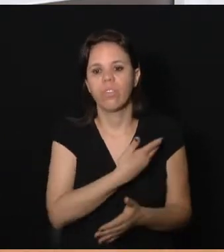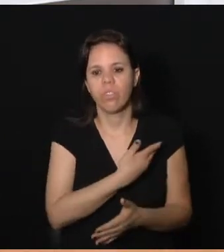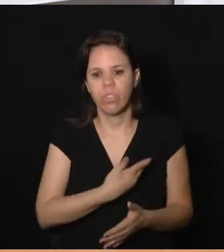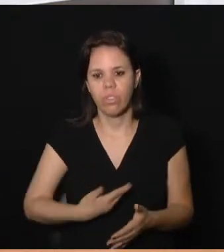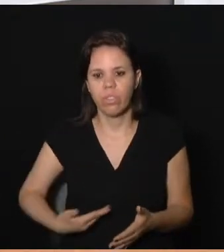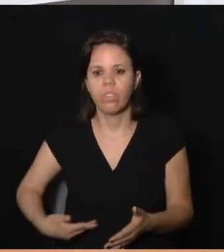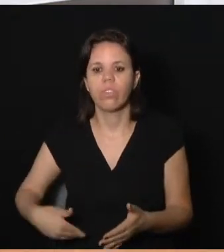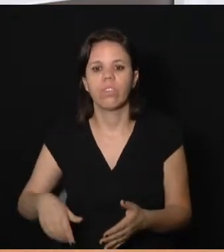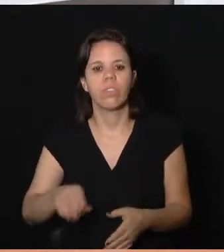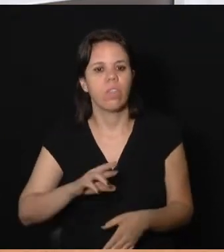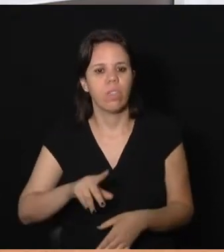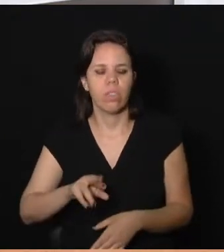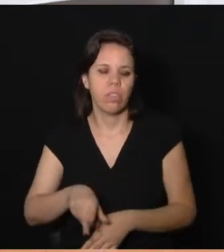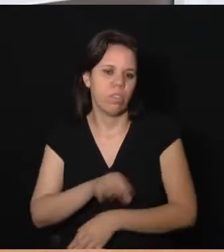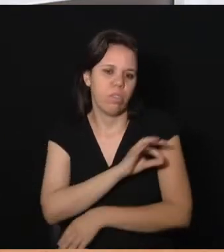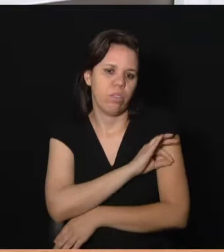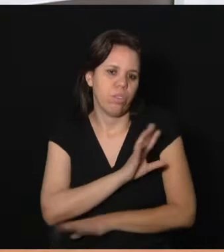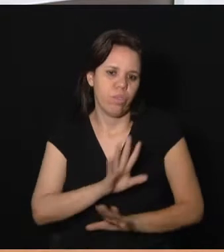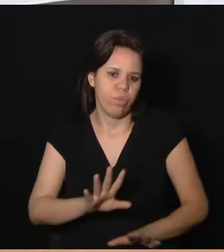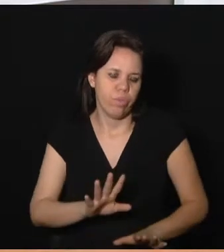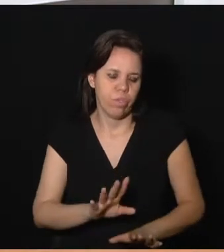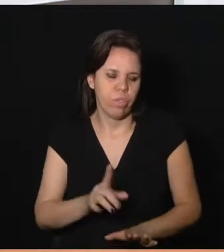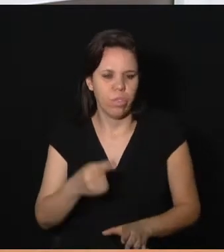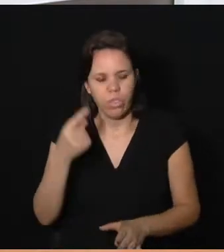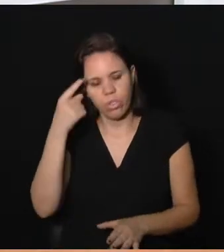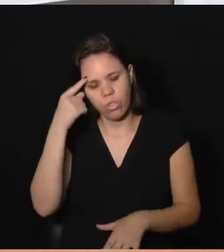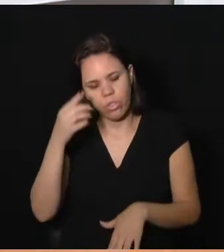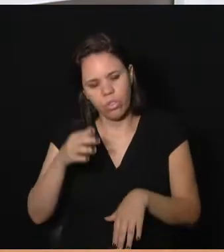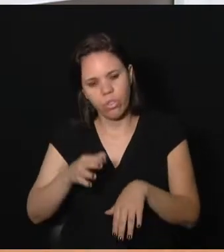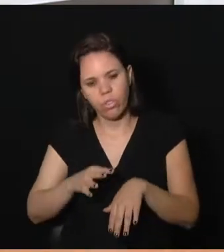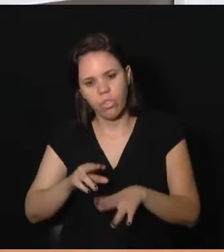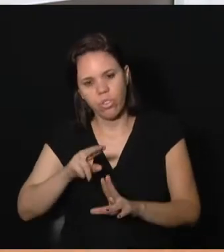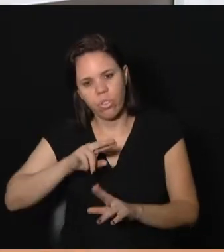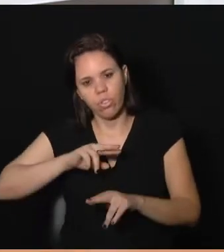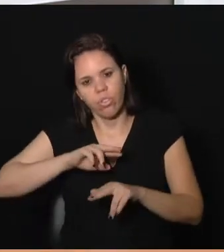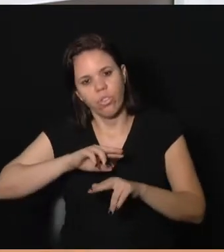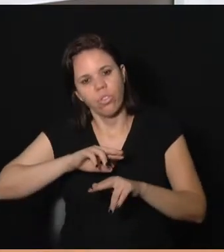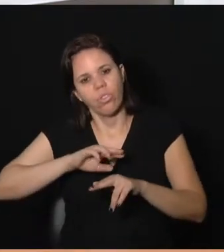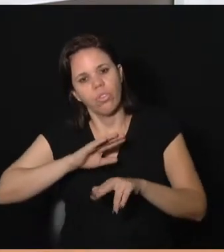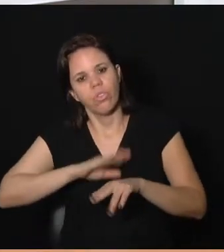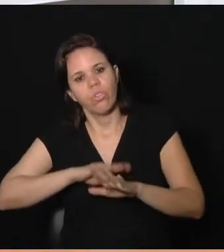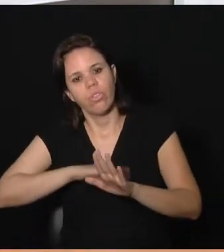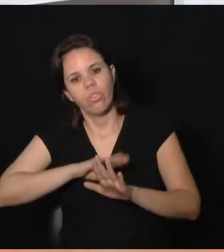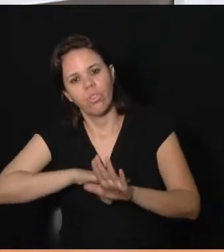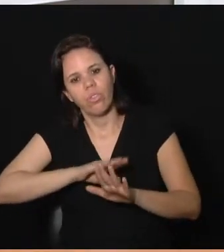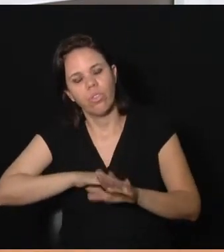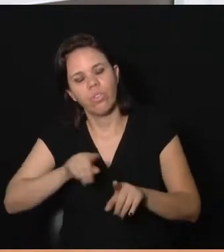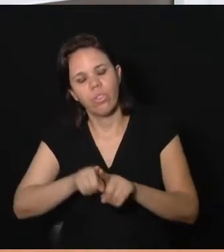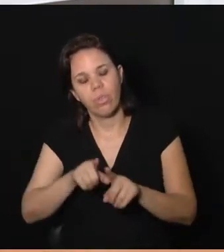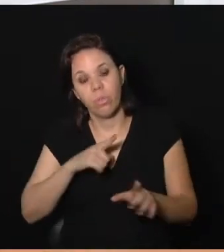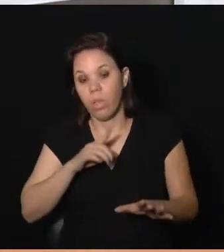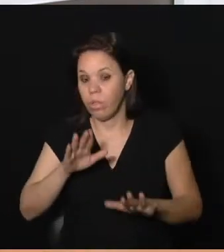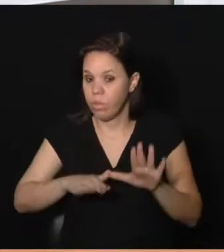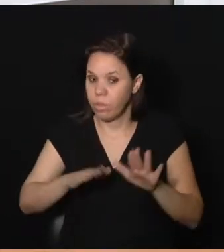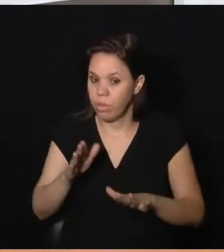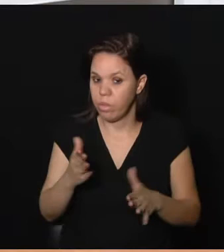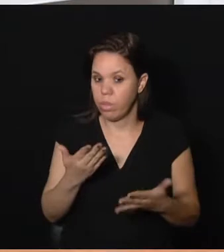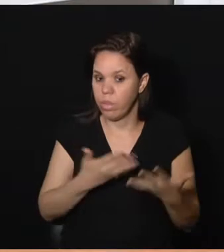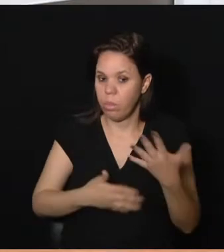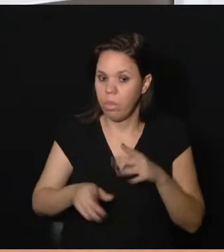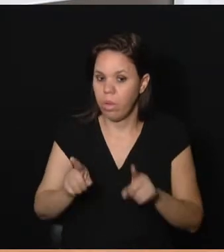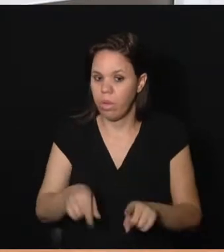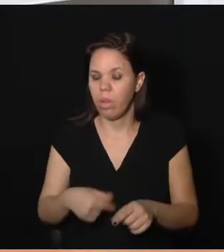governo, essas ideologias que ficam permeando as operações de comércio exterior comprometem também. Então, há alguns anos nós